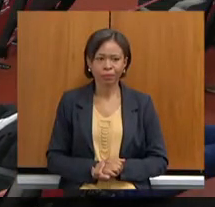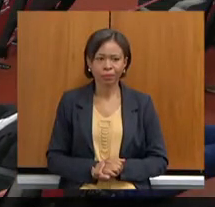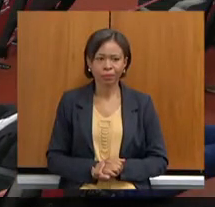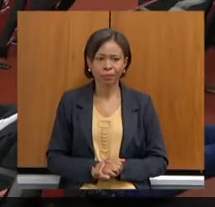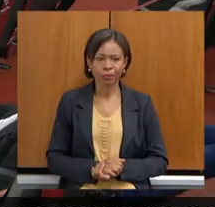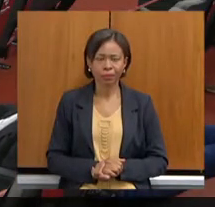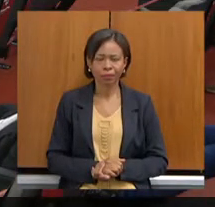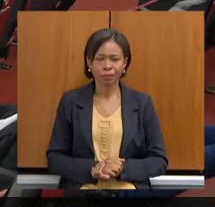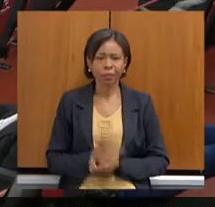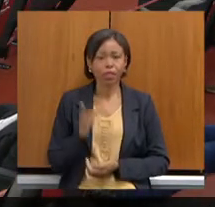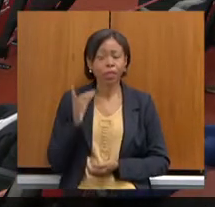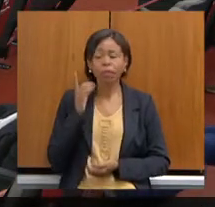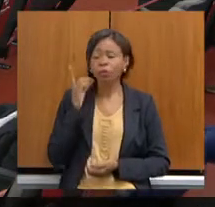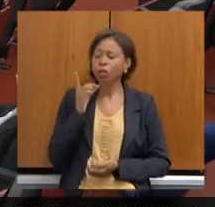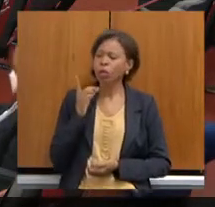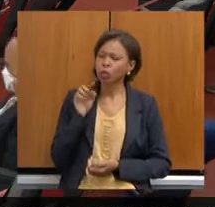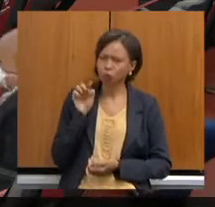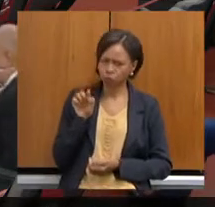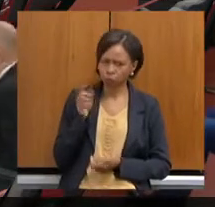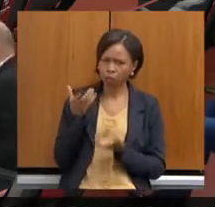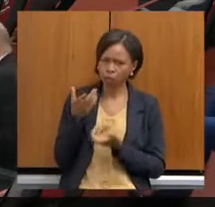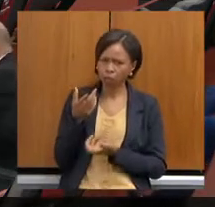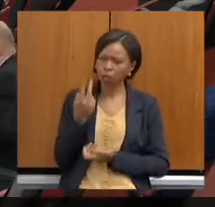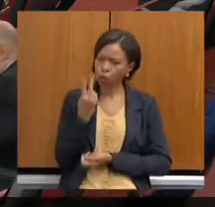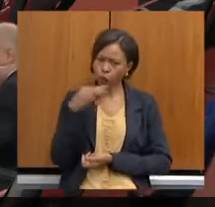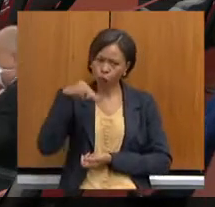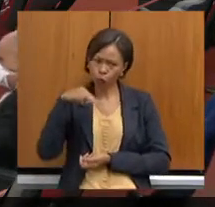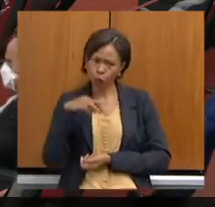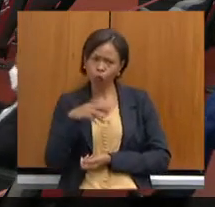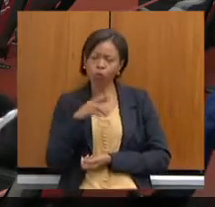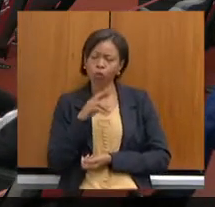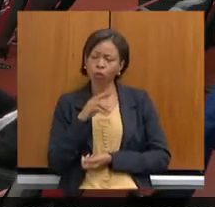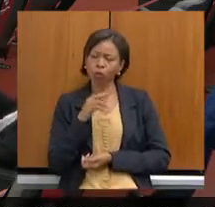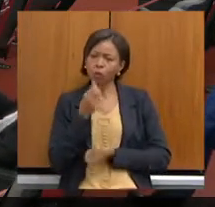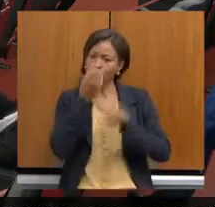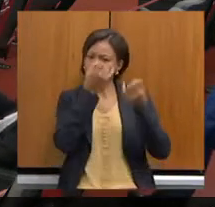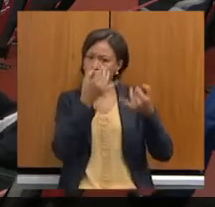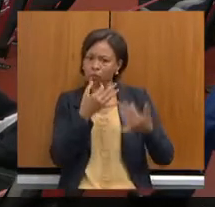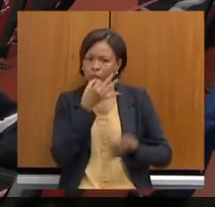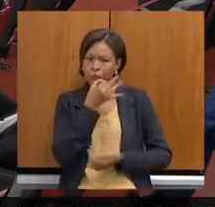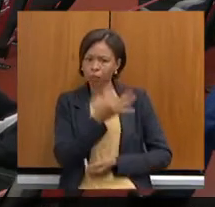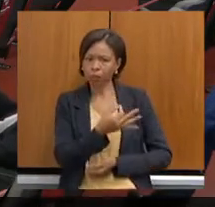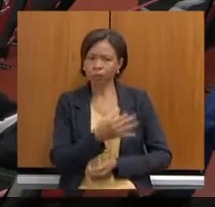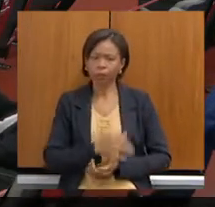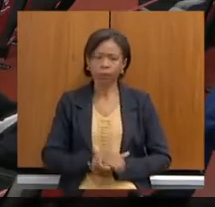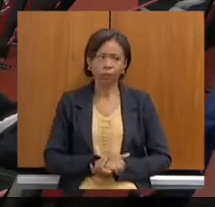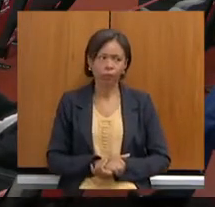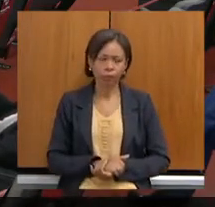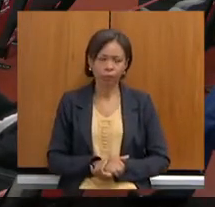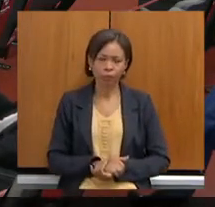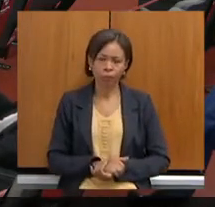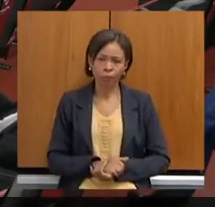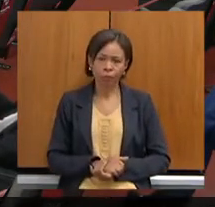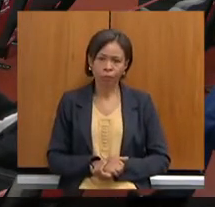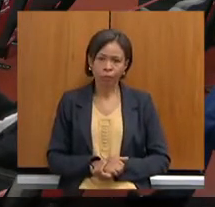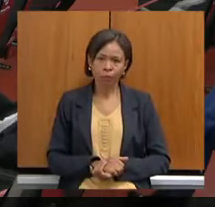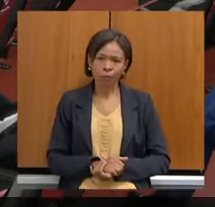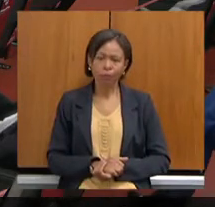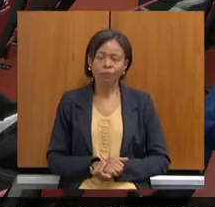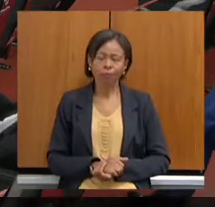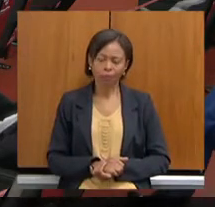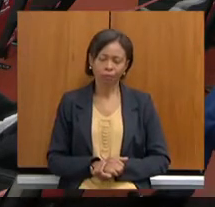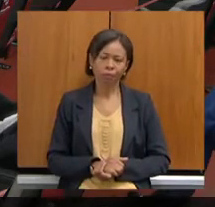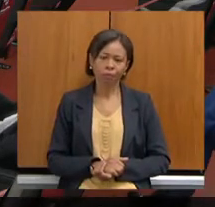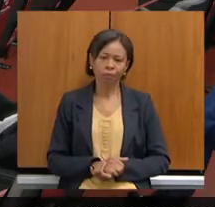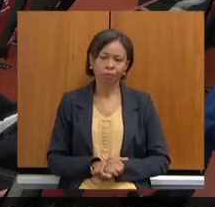o deputado Coronel Henrique vossa excelência' tem dois minutos para as considerações finais a e obrigado senhor